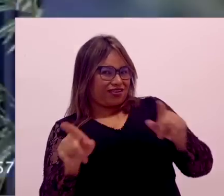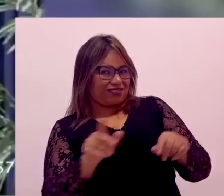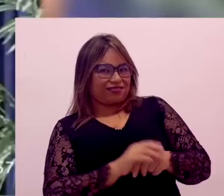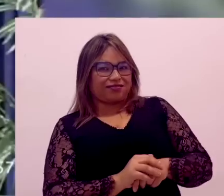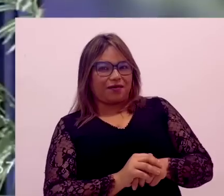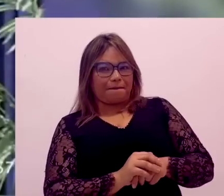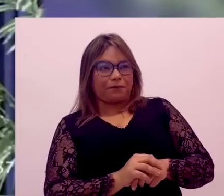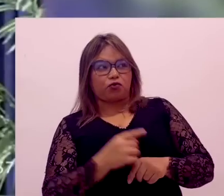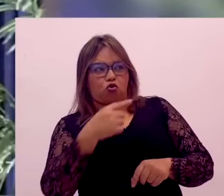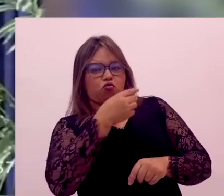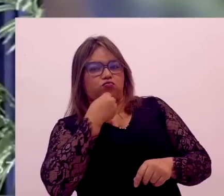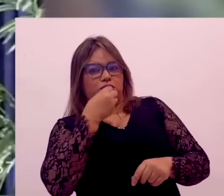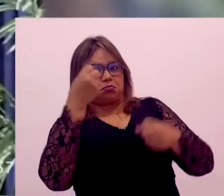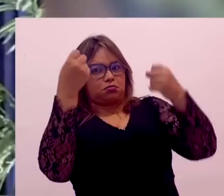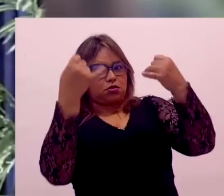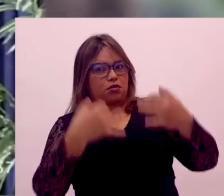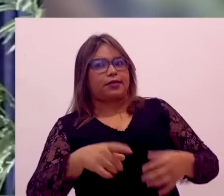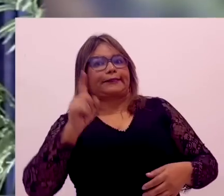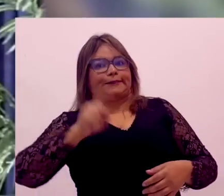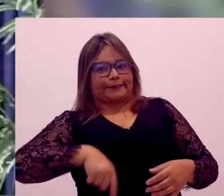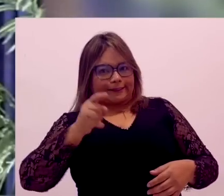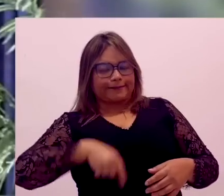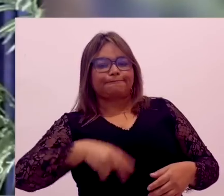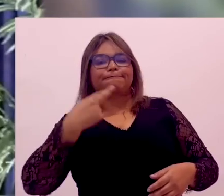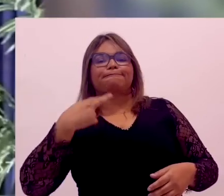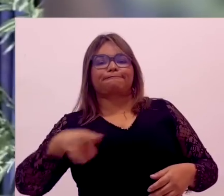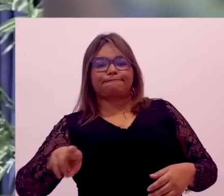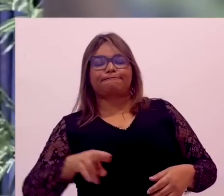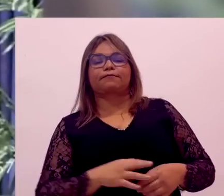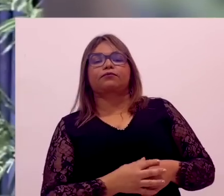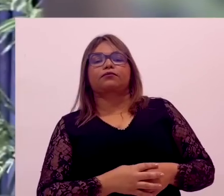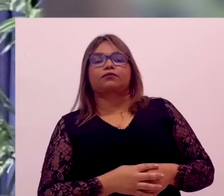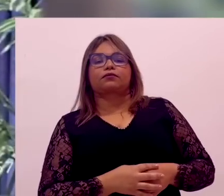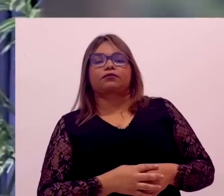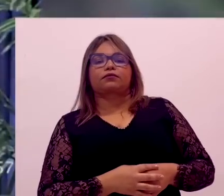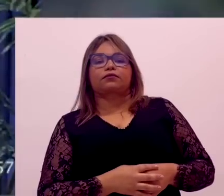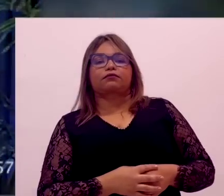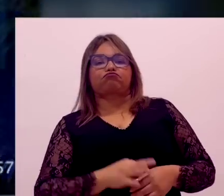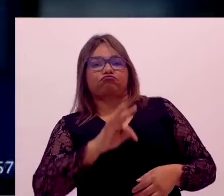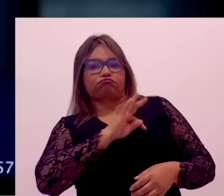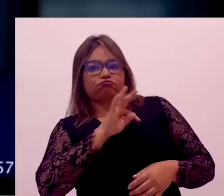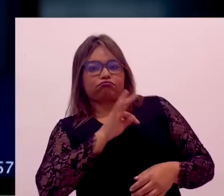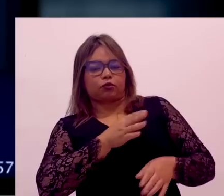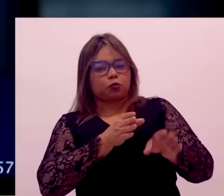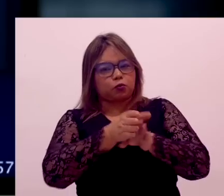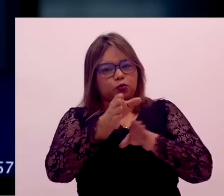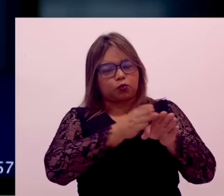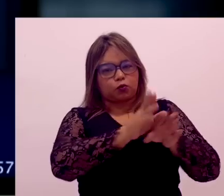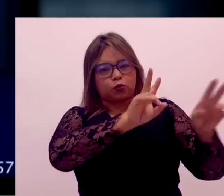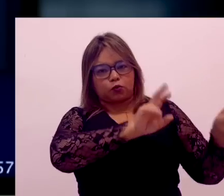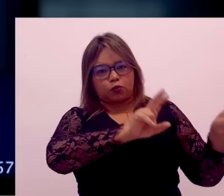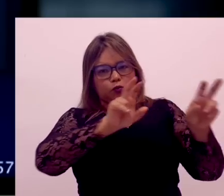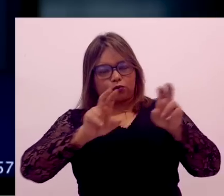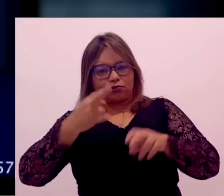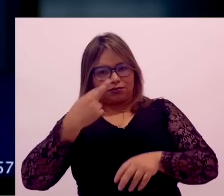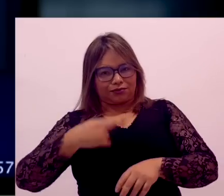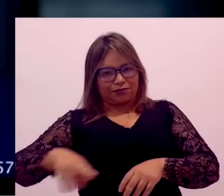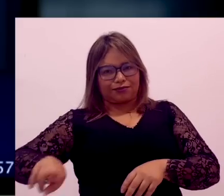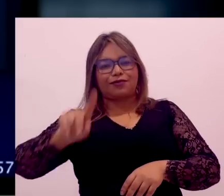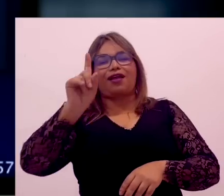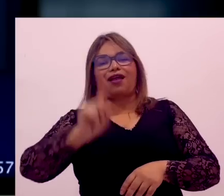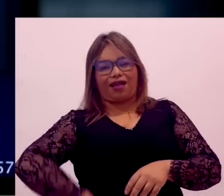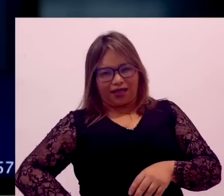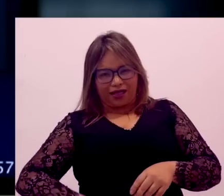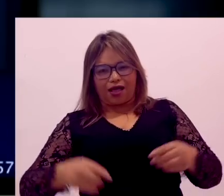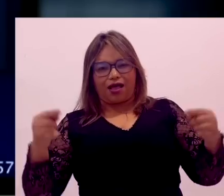técnicas e instruções em assuntos religiosos é a verdadeira religião revelada a nós pelos patriarcas antigos.